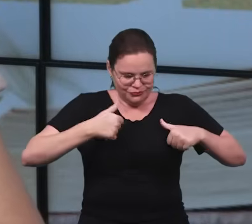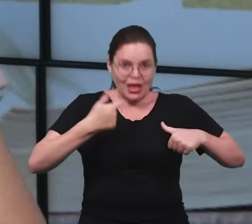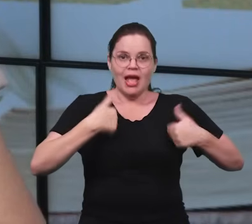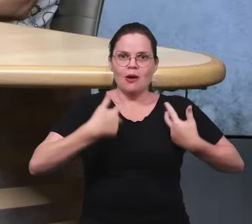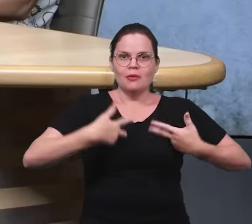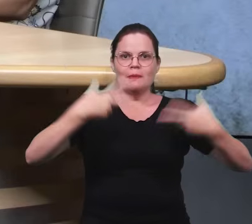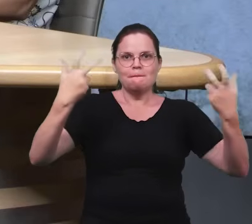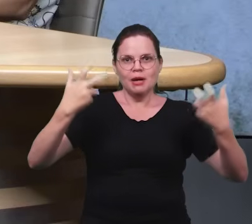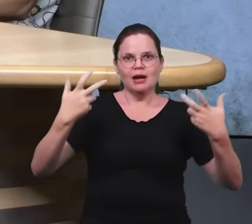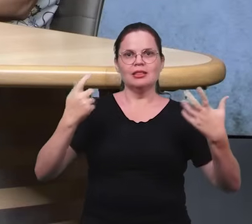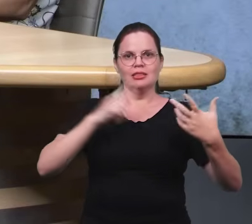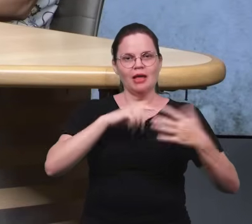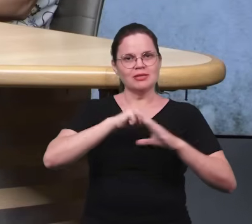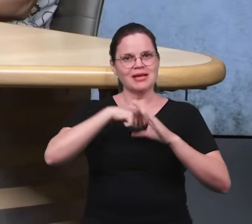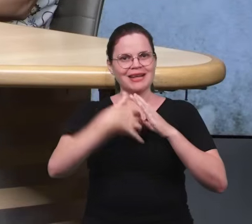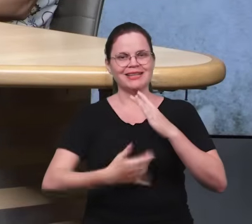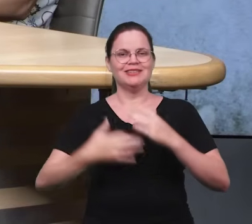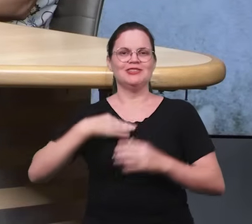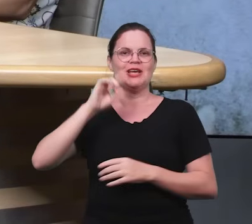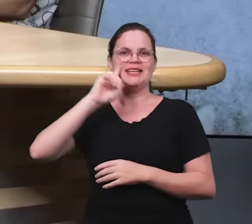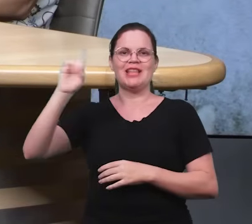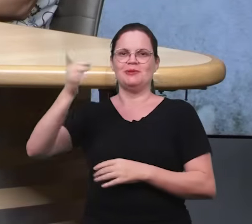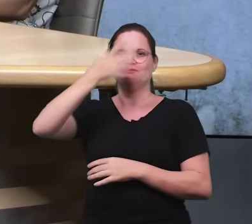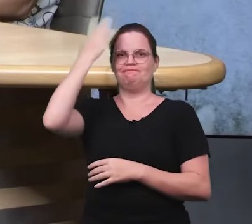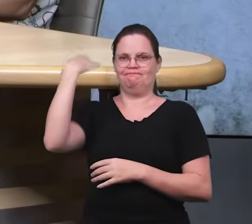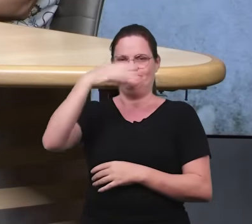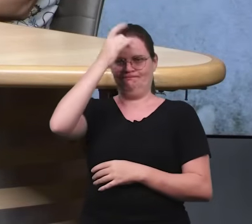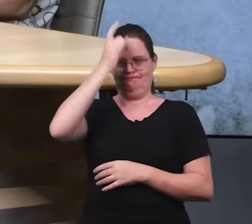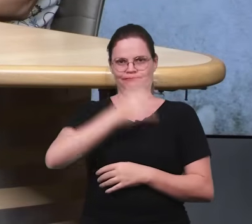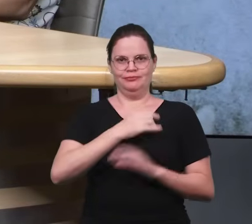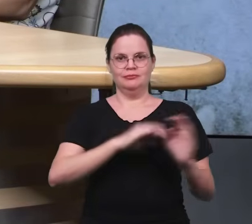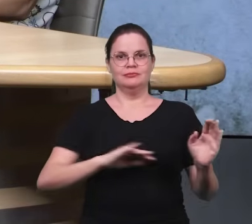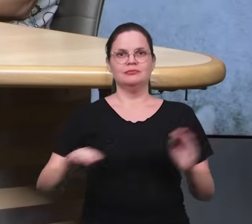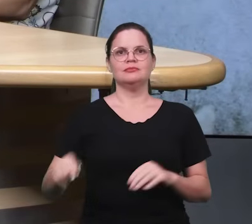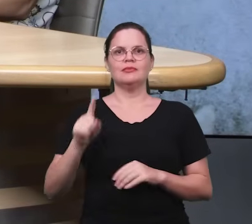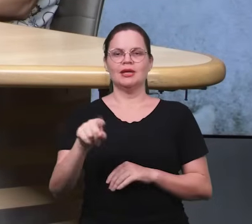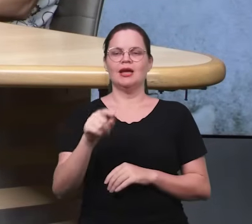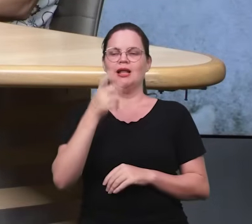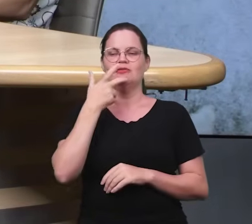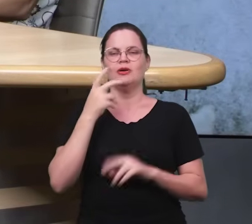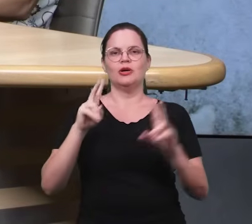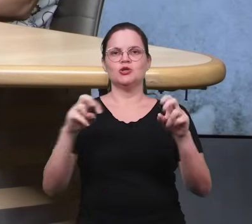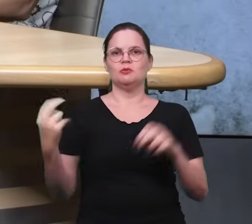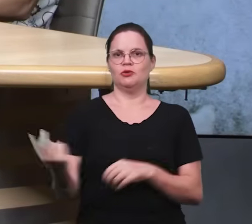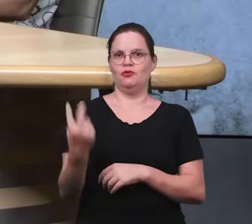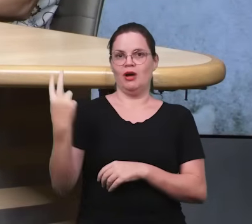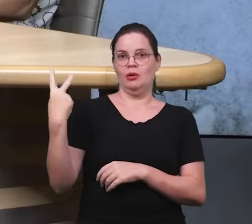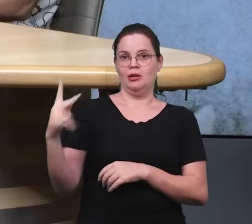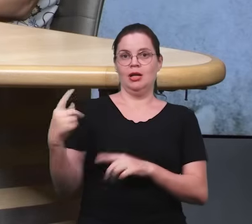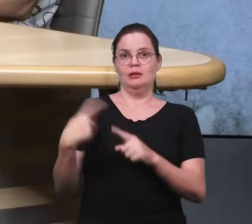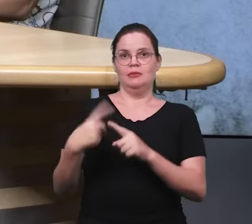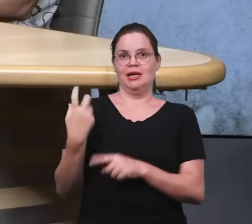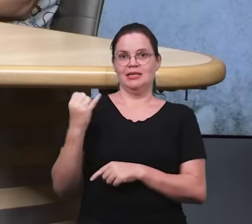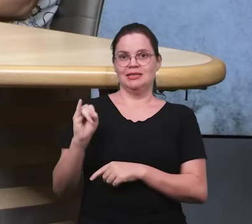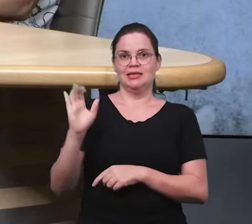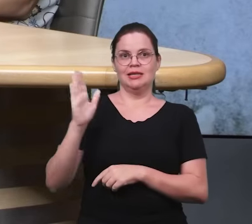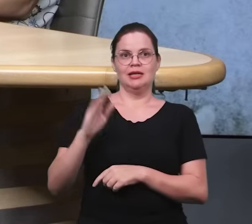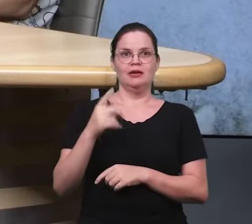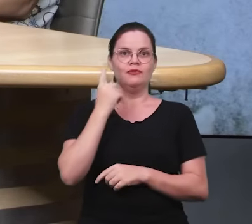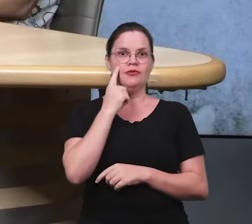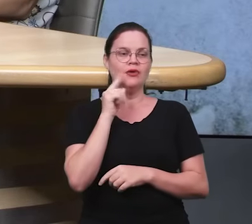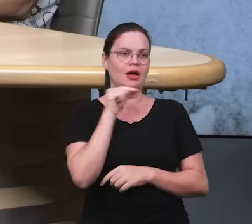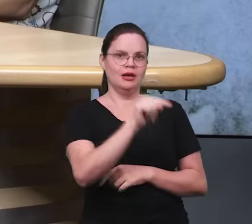Deus. Verdade. E aí a Cris falou do valor dessa mulher, né? Quanto maior a oferta no mercado,